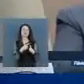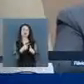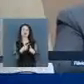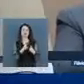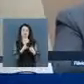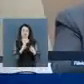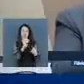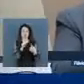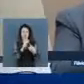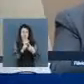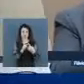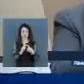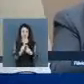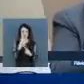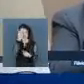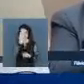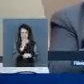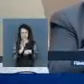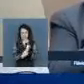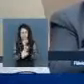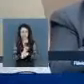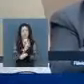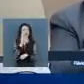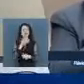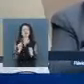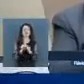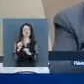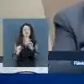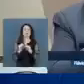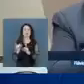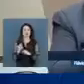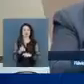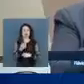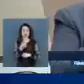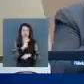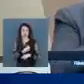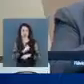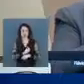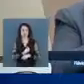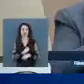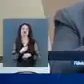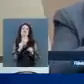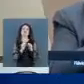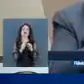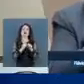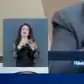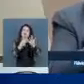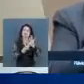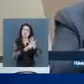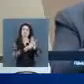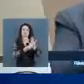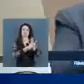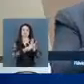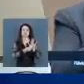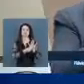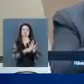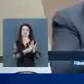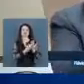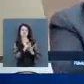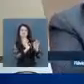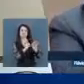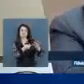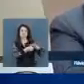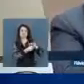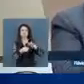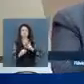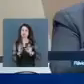que hoje é utilizada, é fazer com que o dinheiro existente seja aplicado. Porque esse empossamento do Fundo Penitenciário